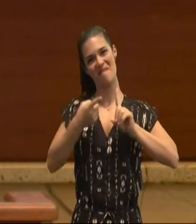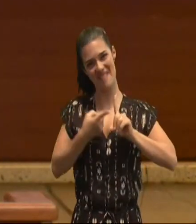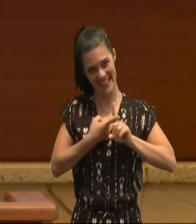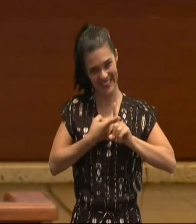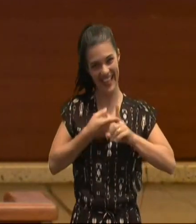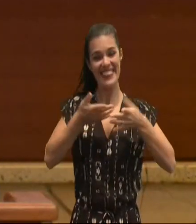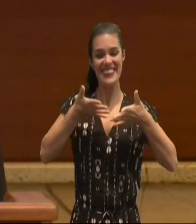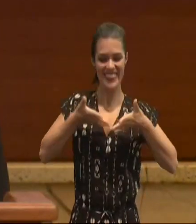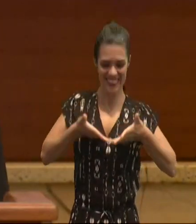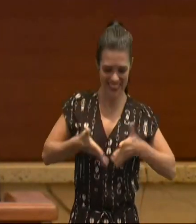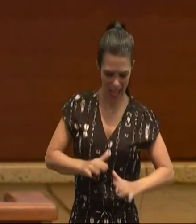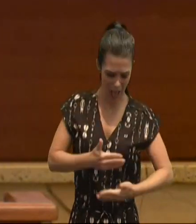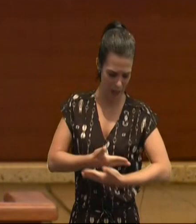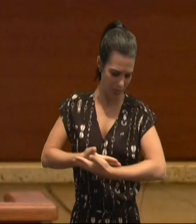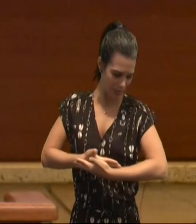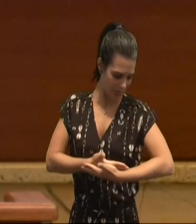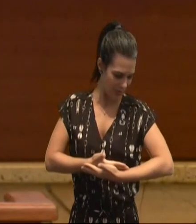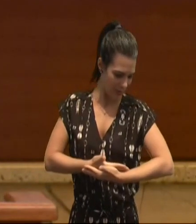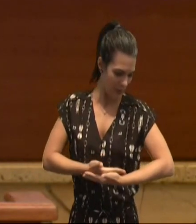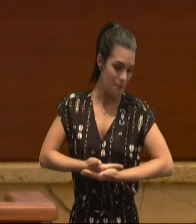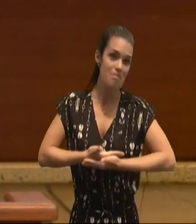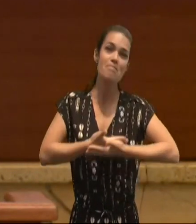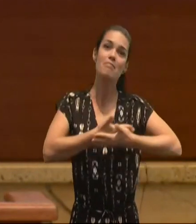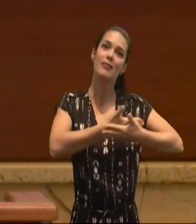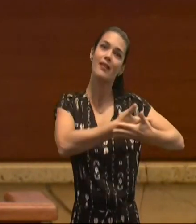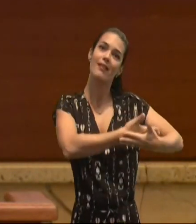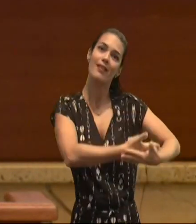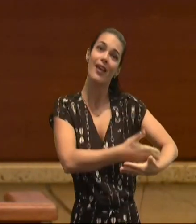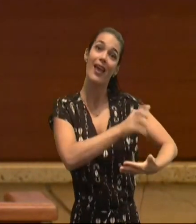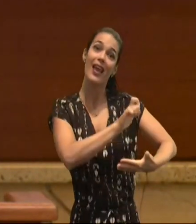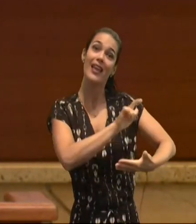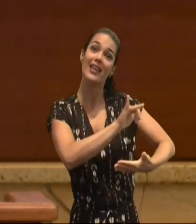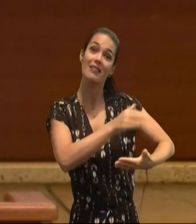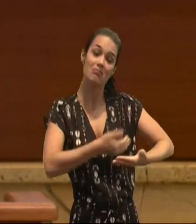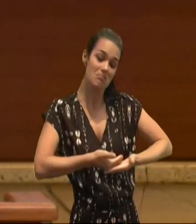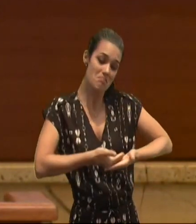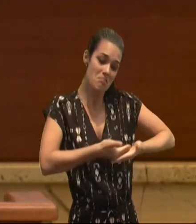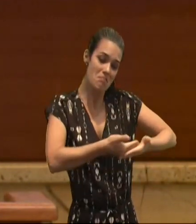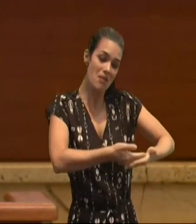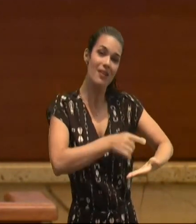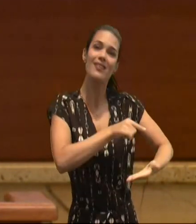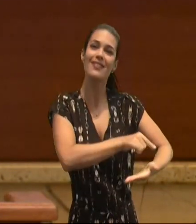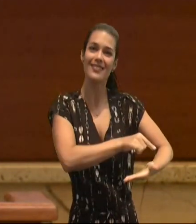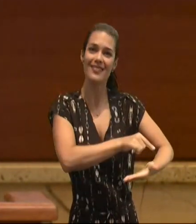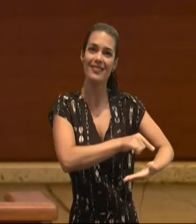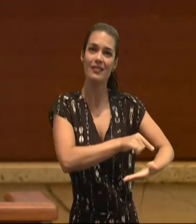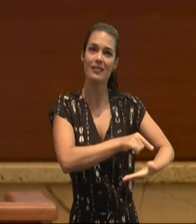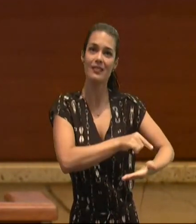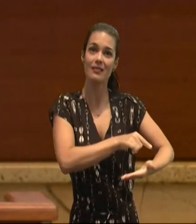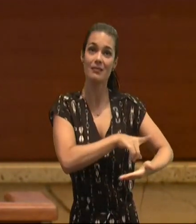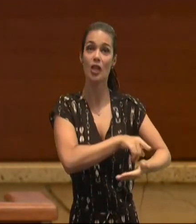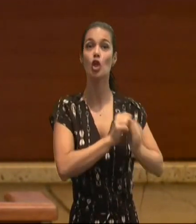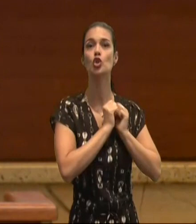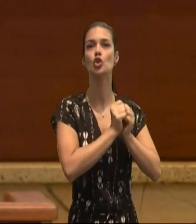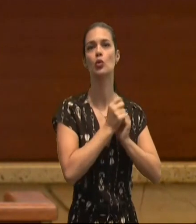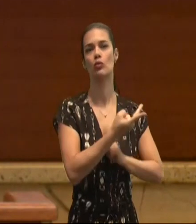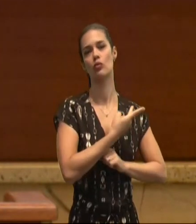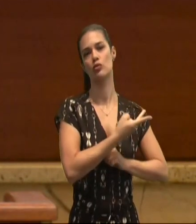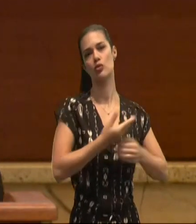seu filho ao sacerdote Eli, e ele então passa a servir ao Senhor ao lado do